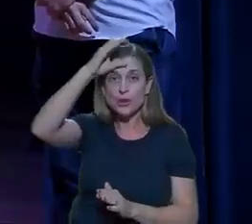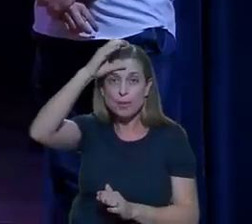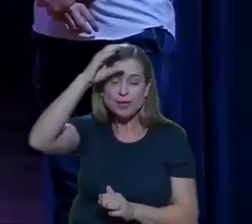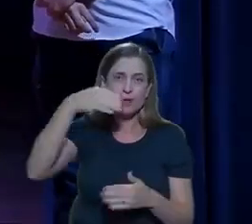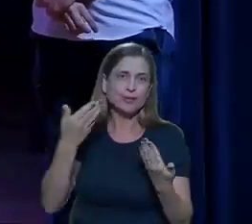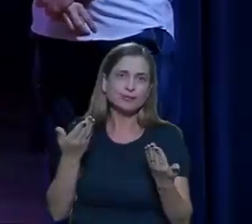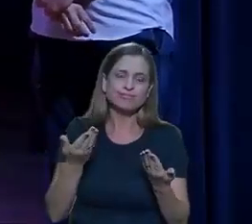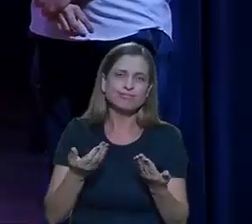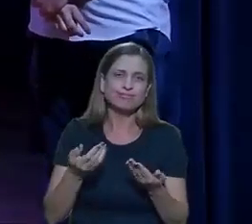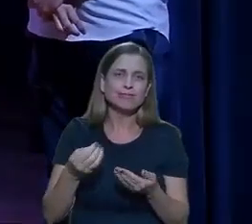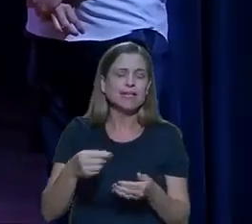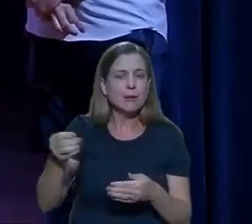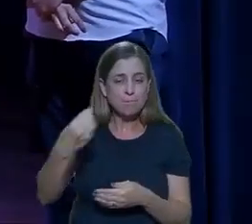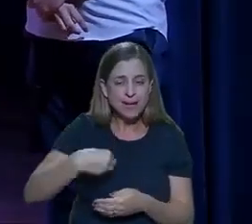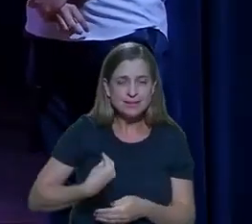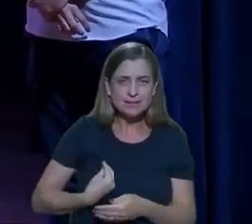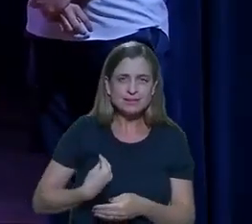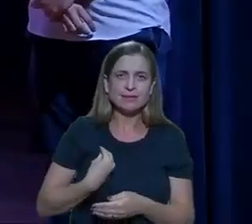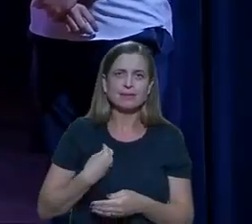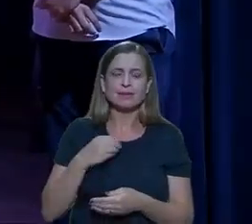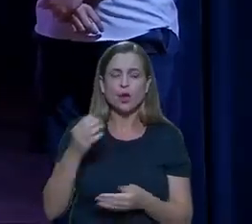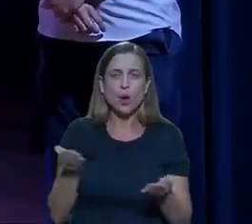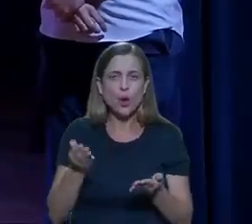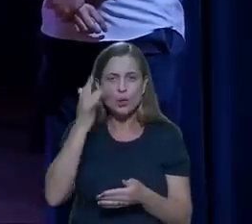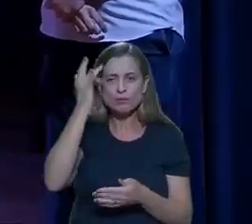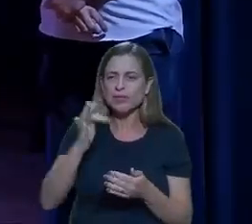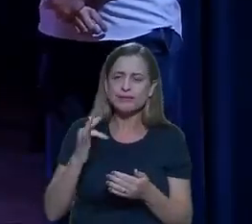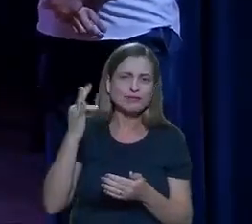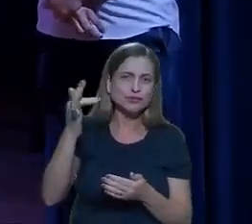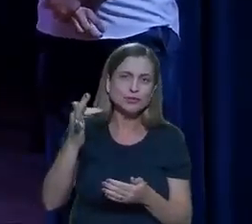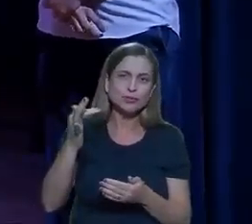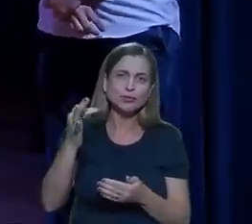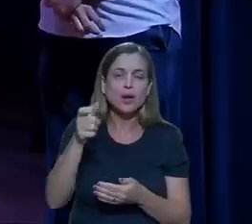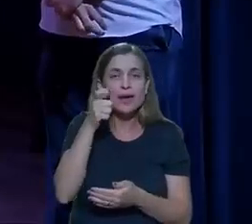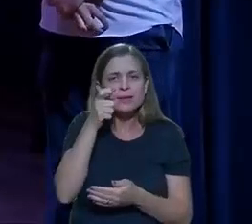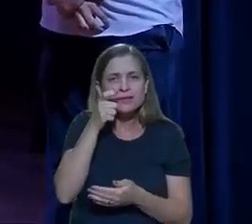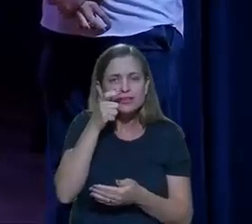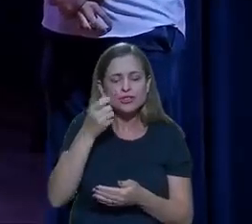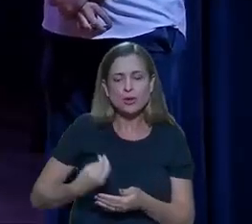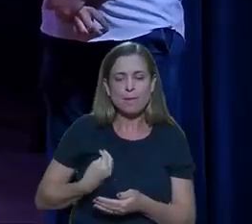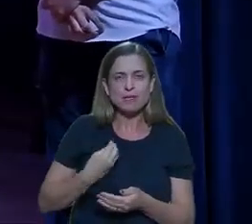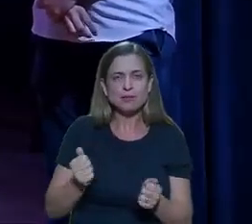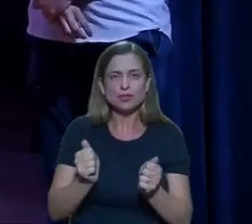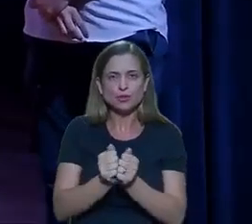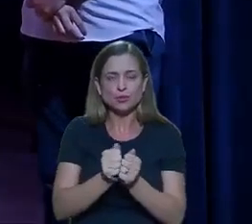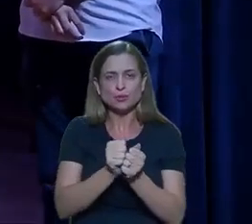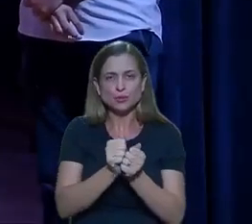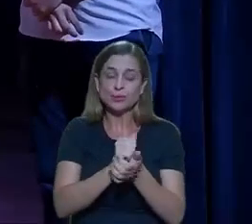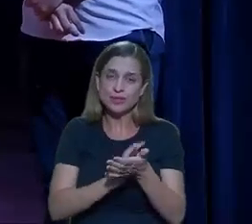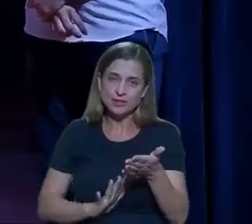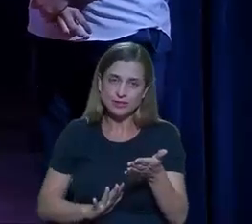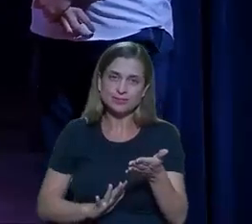têm vindo aqui e virão hoje, amanhã e depois para assistir e para participar dessas